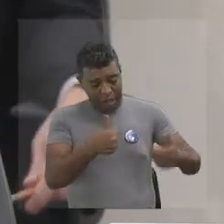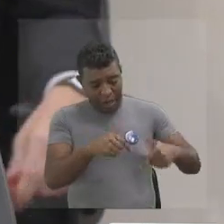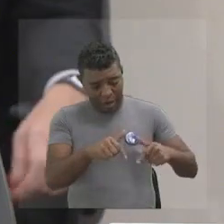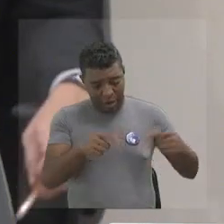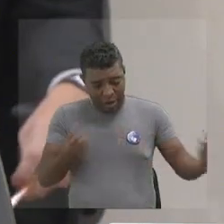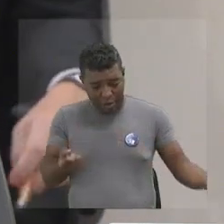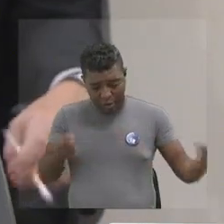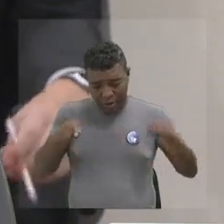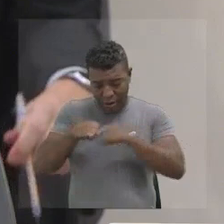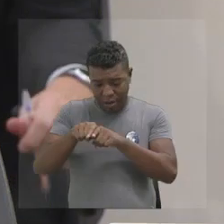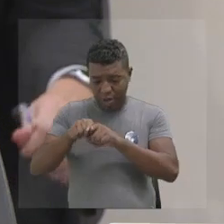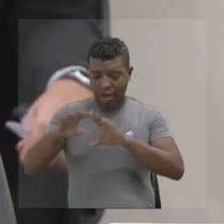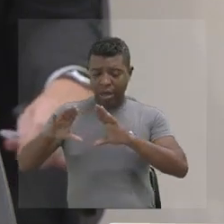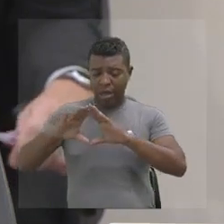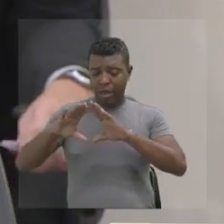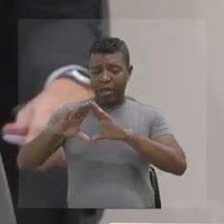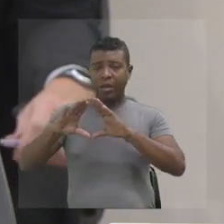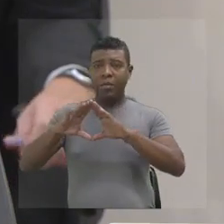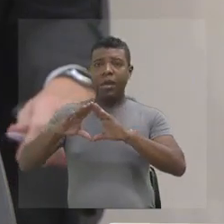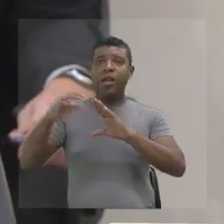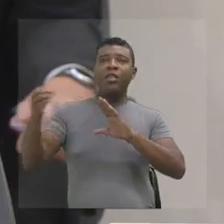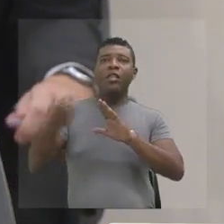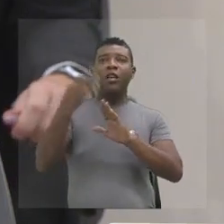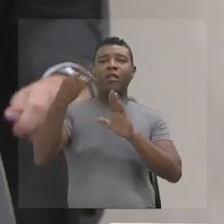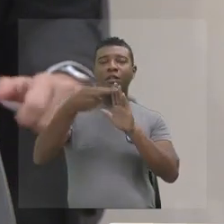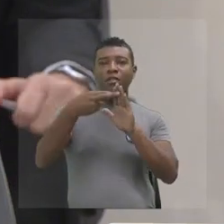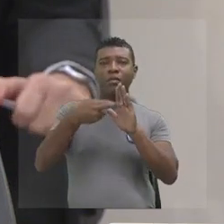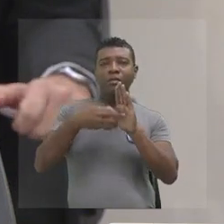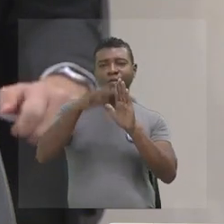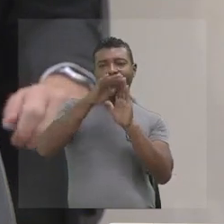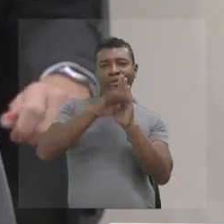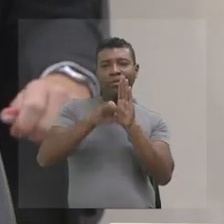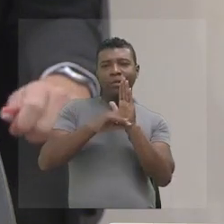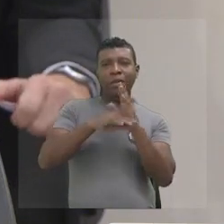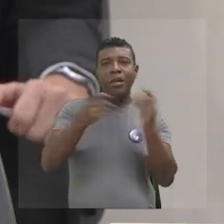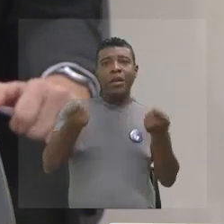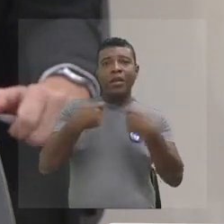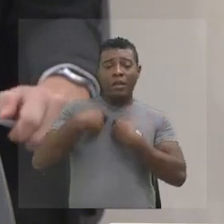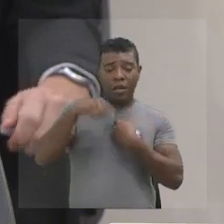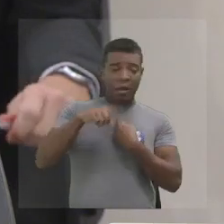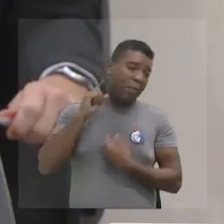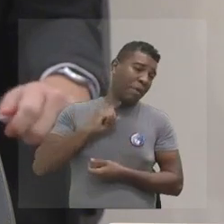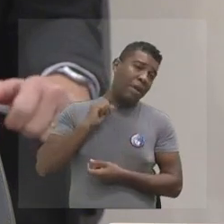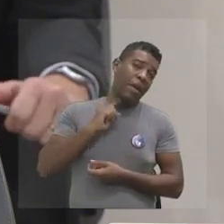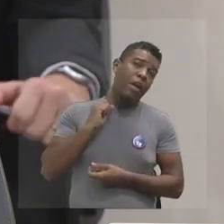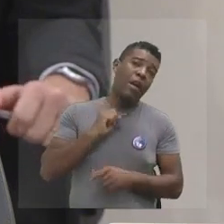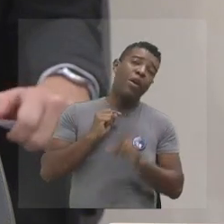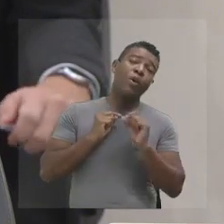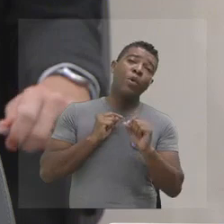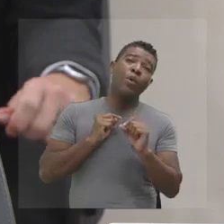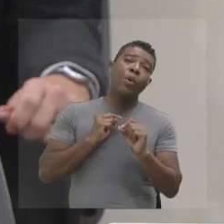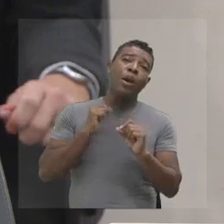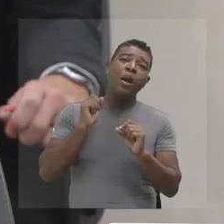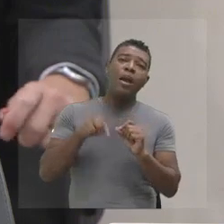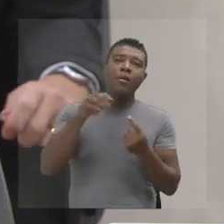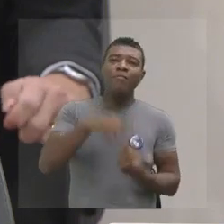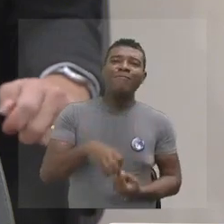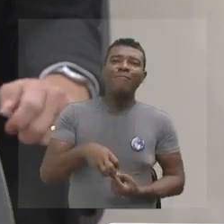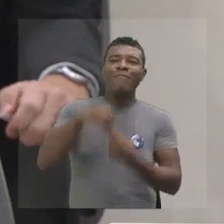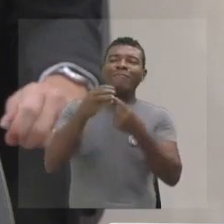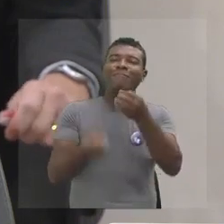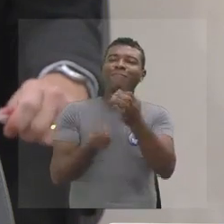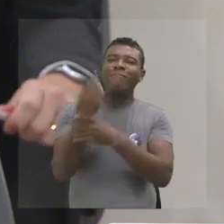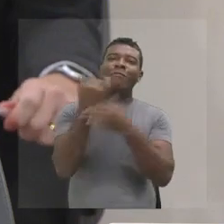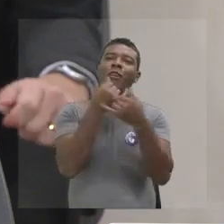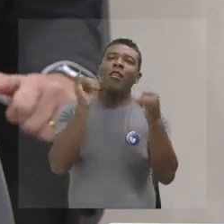Legislativa E as novas regulamentações do governo de estado tem propiciado em Minas Gerais hoje tá né hoje na liderança da geração de energia